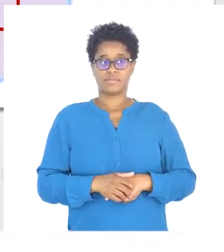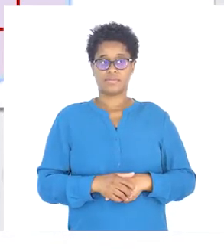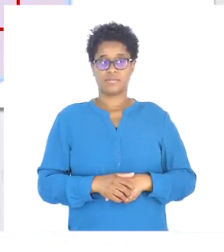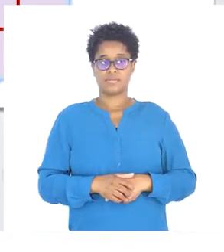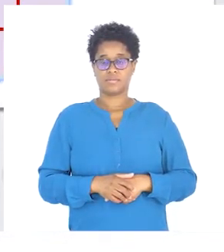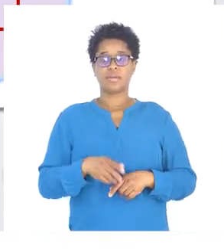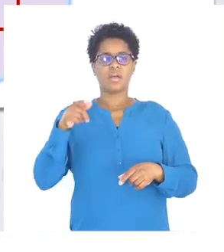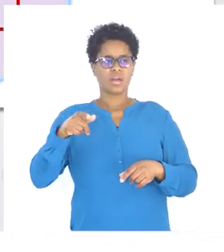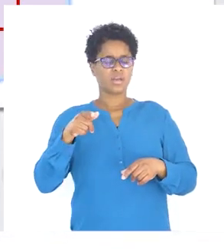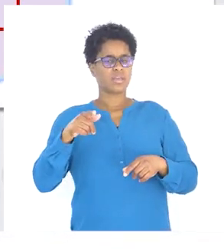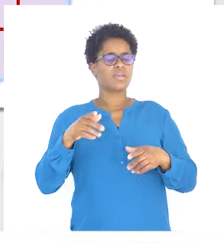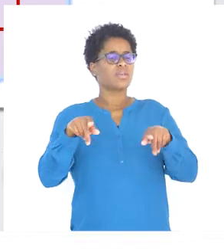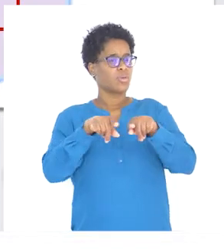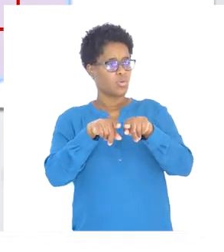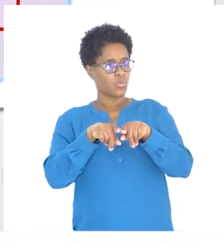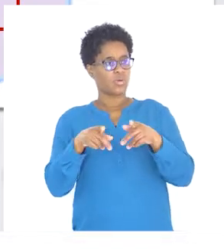Aqui,